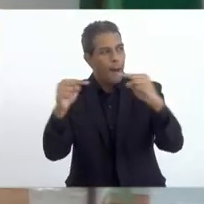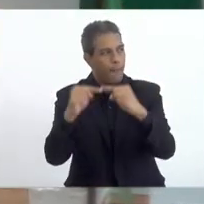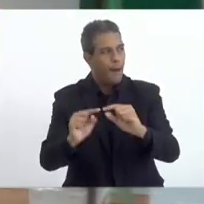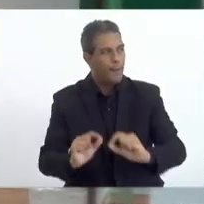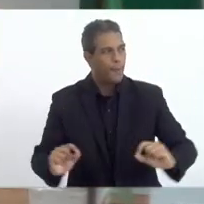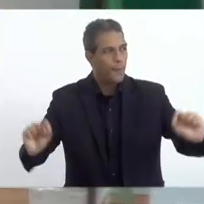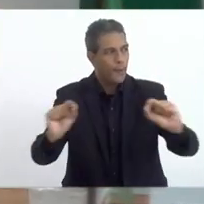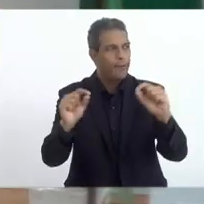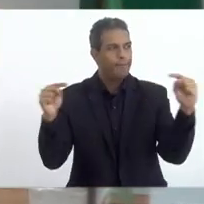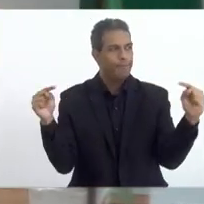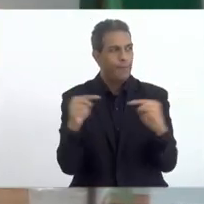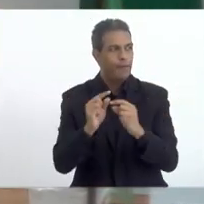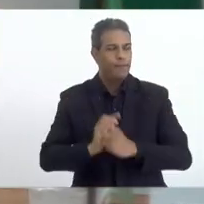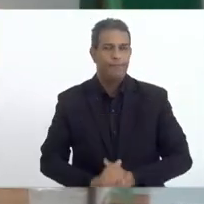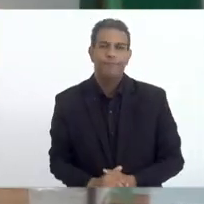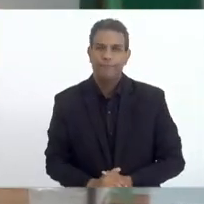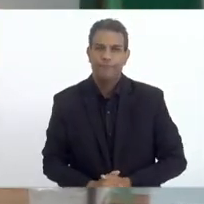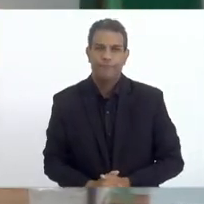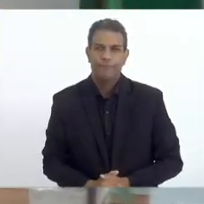colocado.